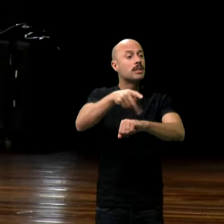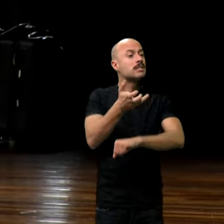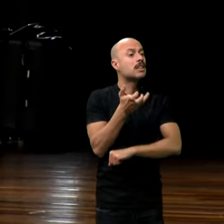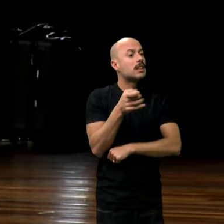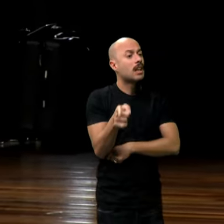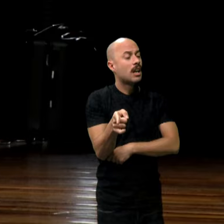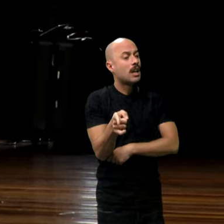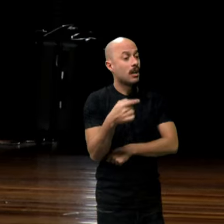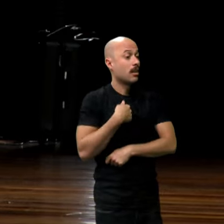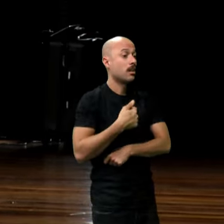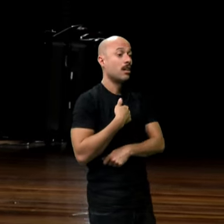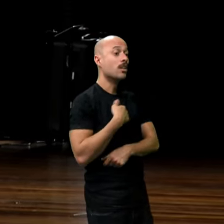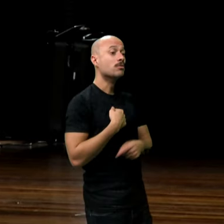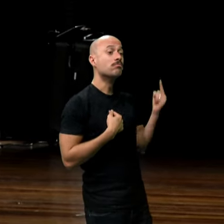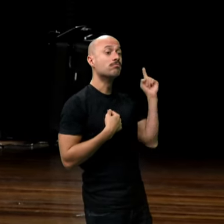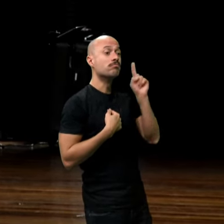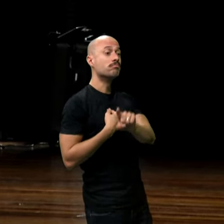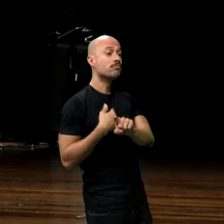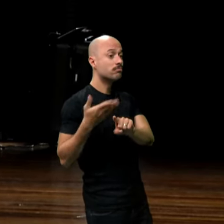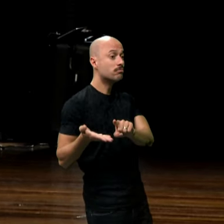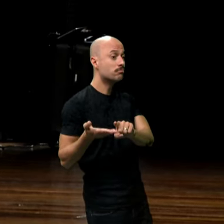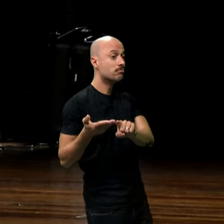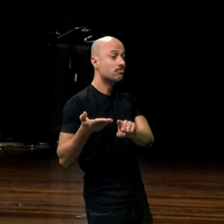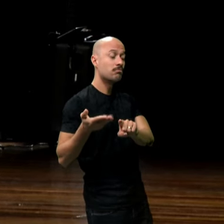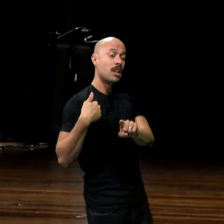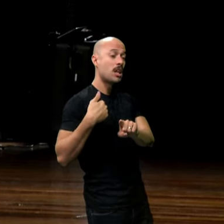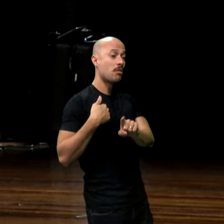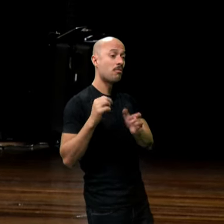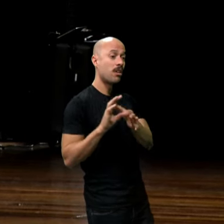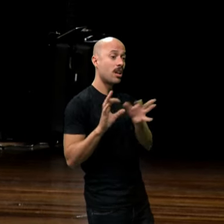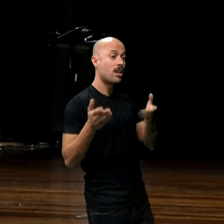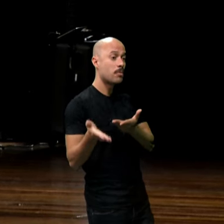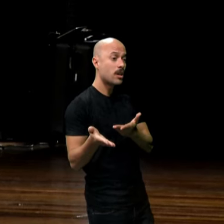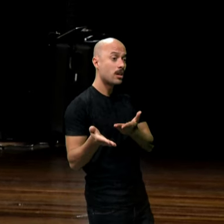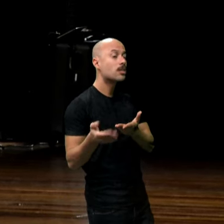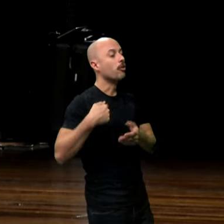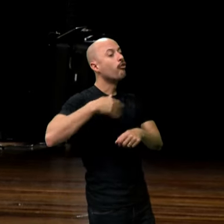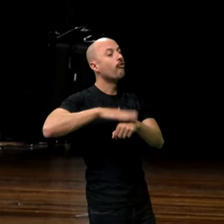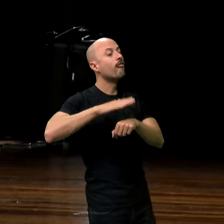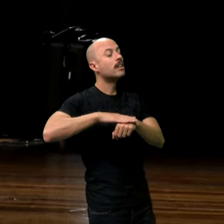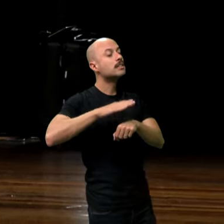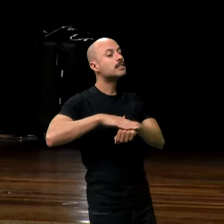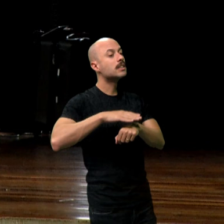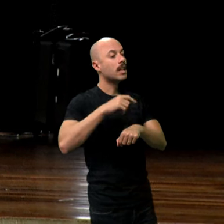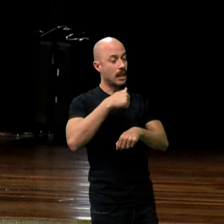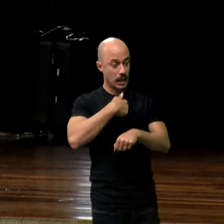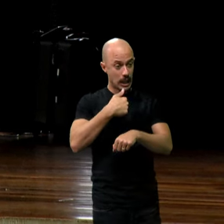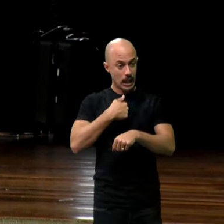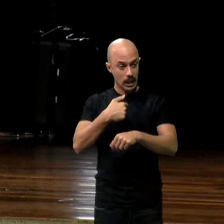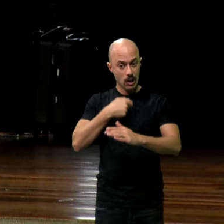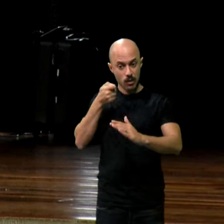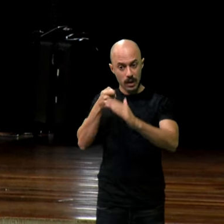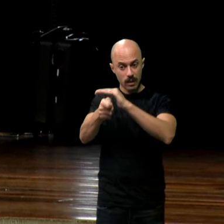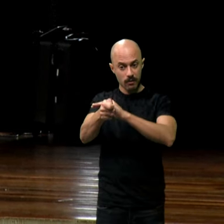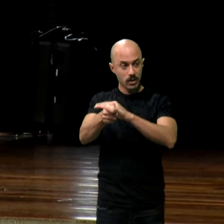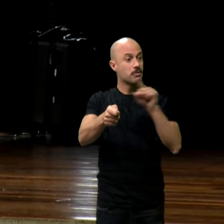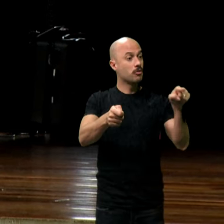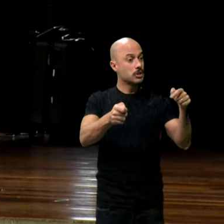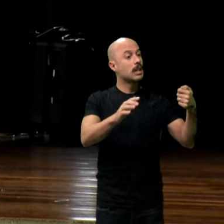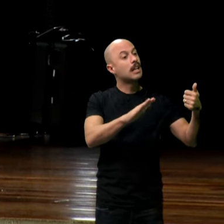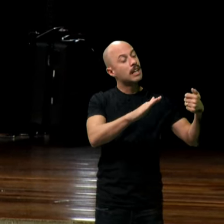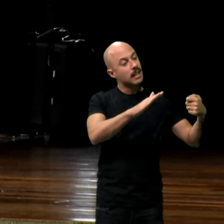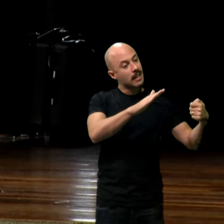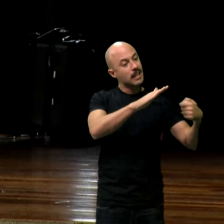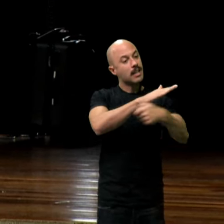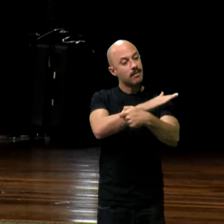nas minhas mãos. E eu vou fazer isso acontecer. Mas cada vez que eu invisto, vocês também vão ter que investir X dinheiro. E